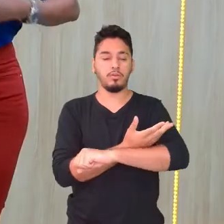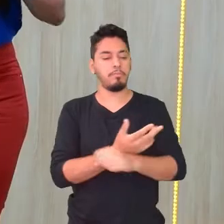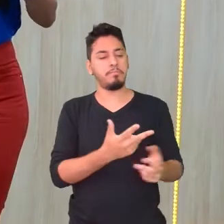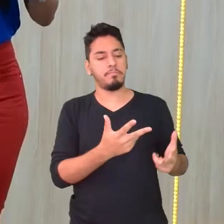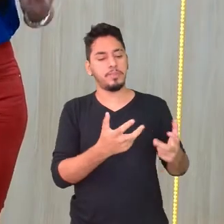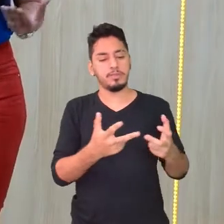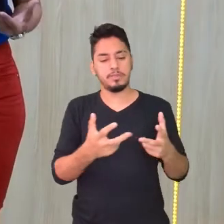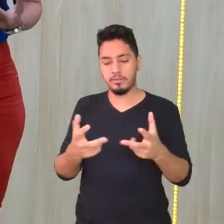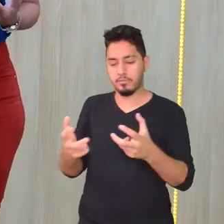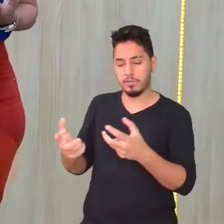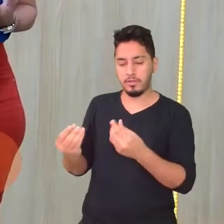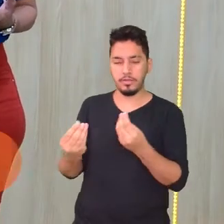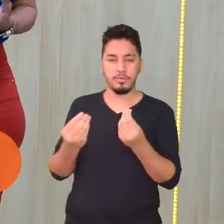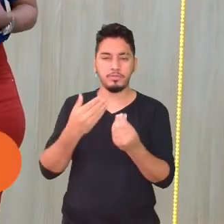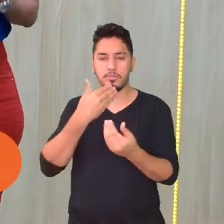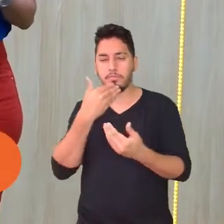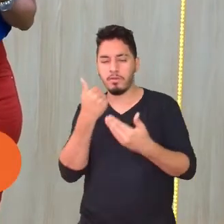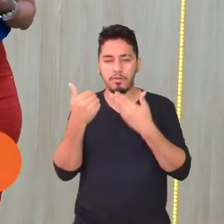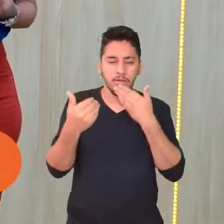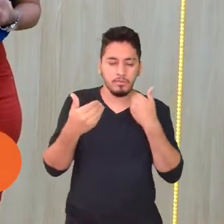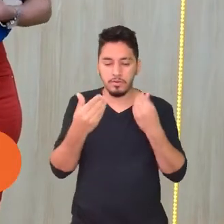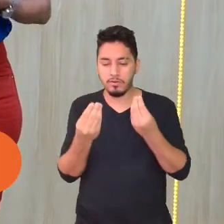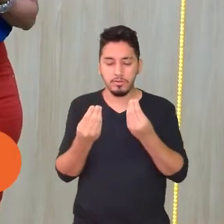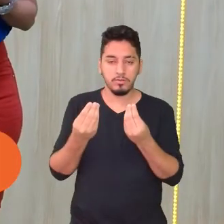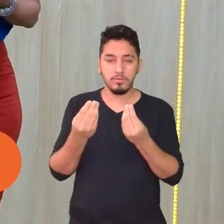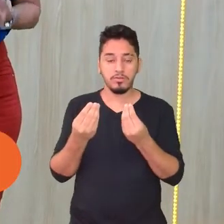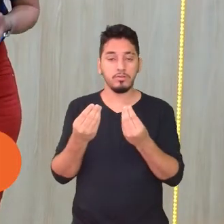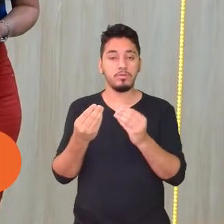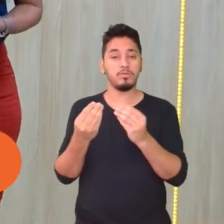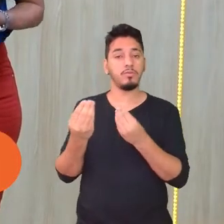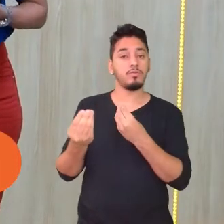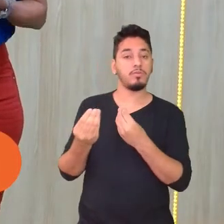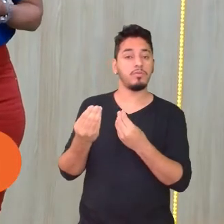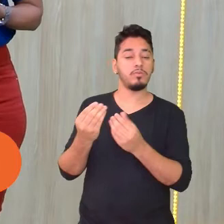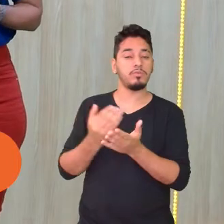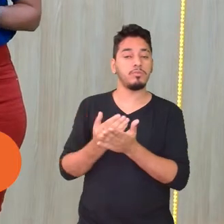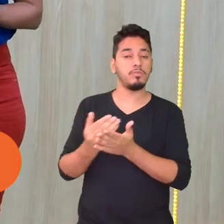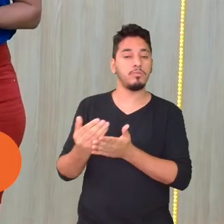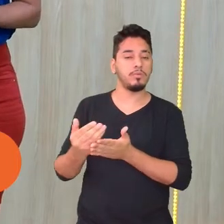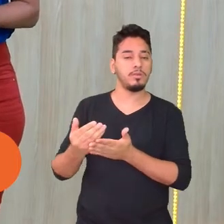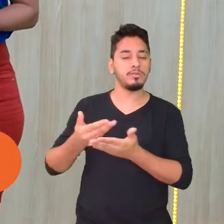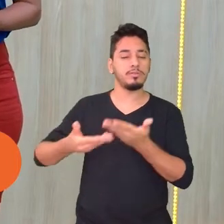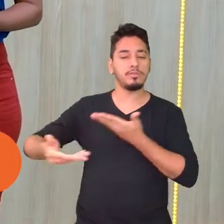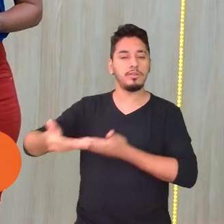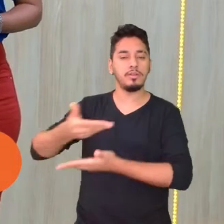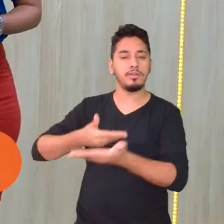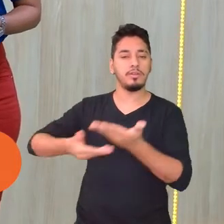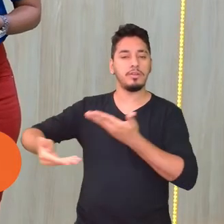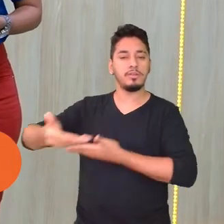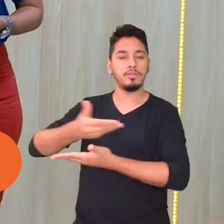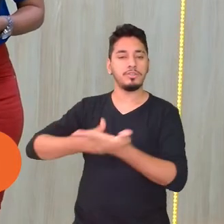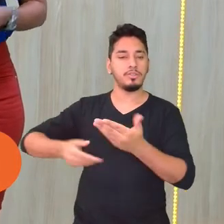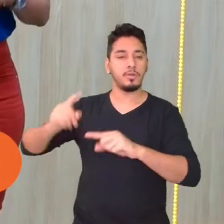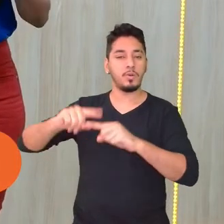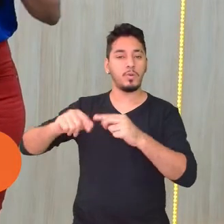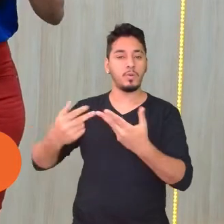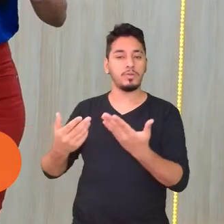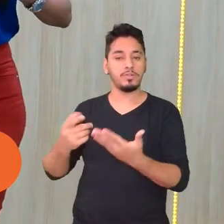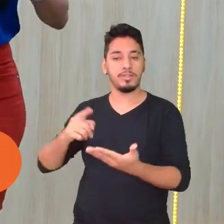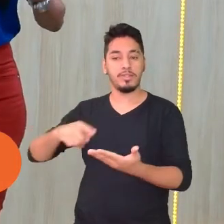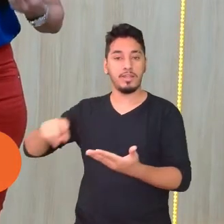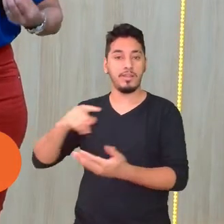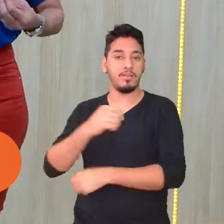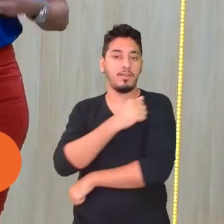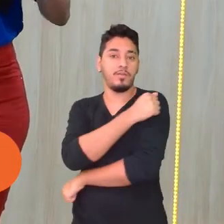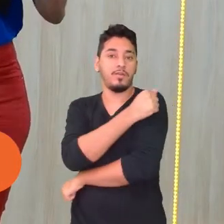percepções, a gente aguça a nossa percepção a partir do momento que a gente interage com o material e com um recurso que seja atrativo. Então, a gente